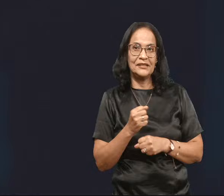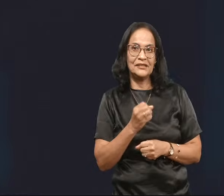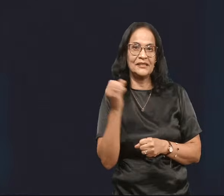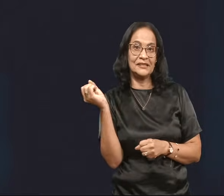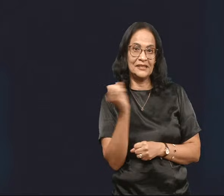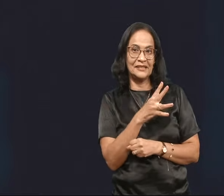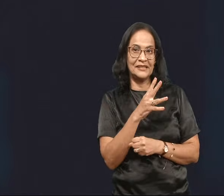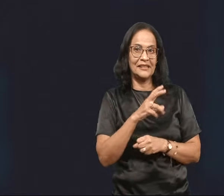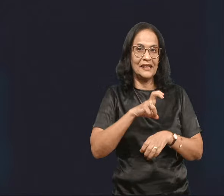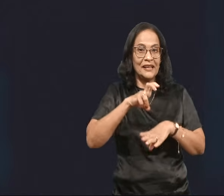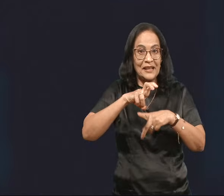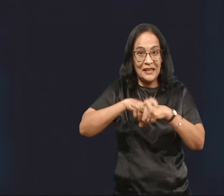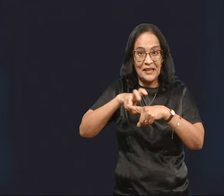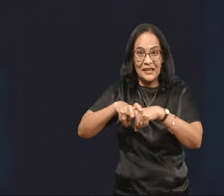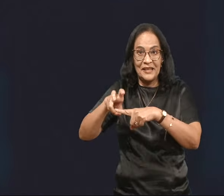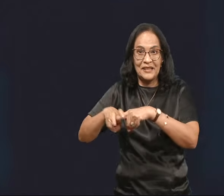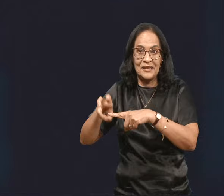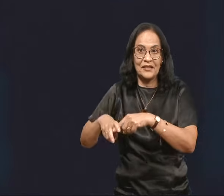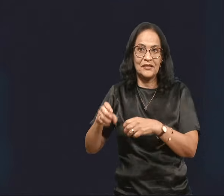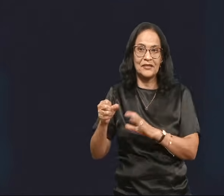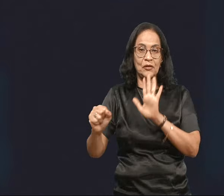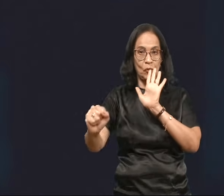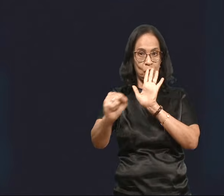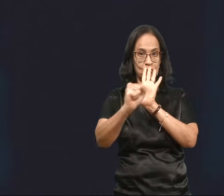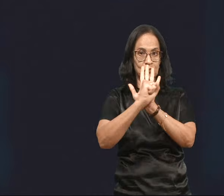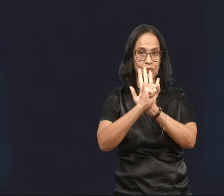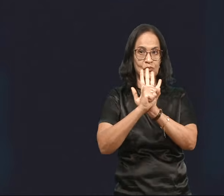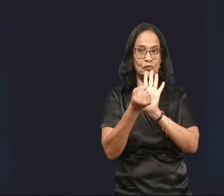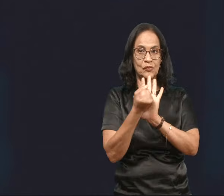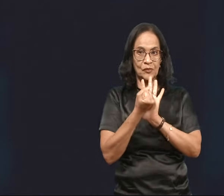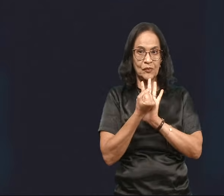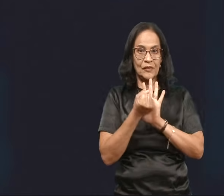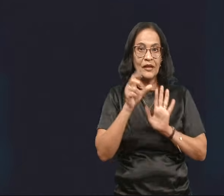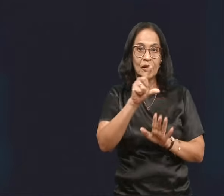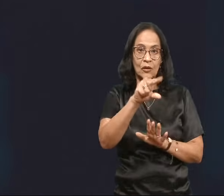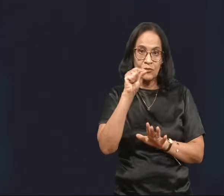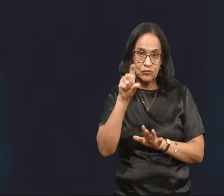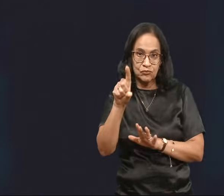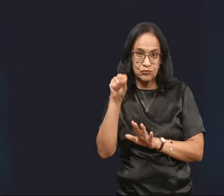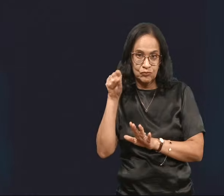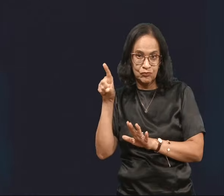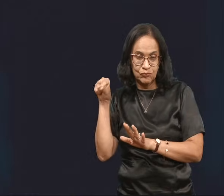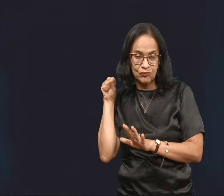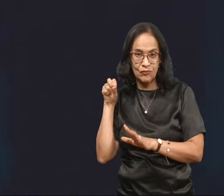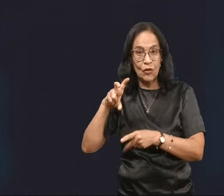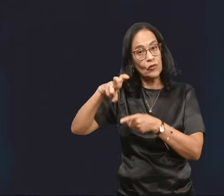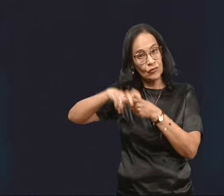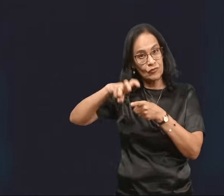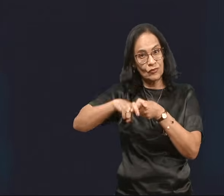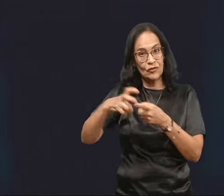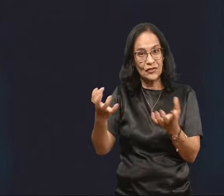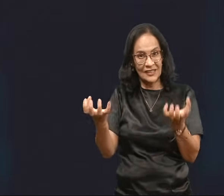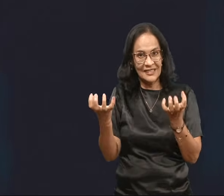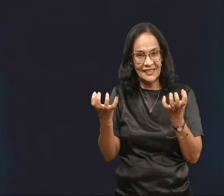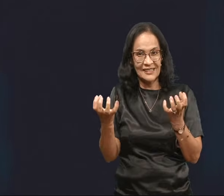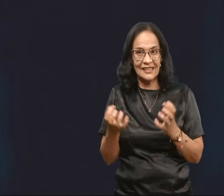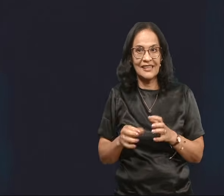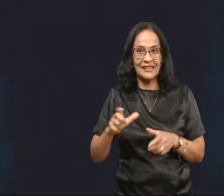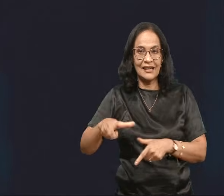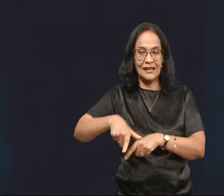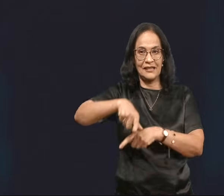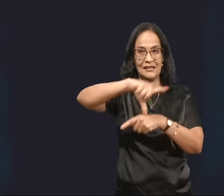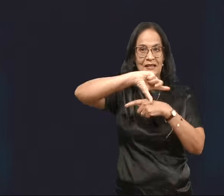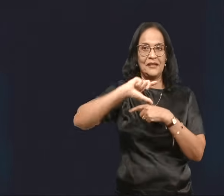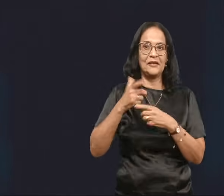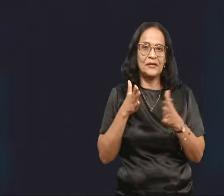cadeiras estão com lugares marcados, então você vai lá, escolhe, eu quero sentar aqui, quero sentar ali. Então é importante, quanto mais cedo você conseguir